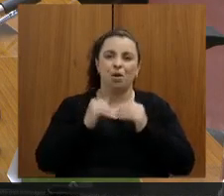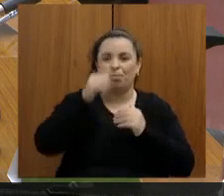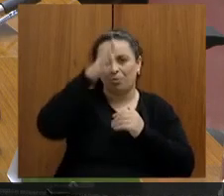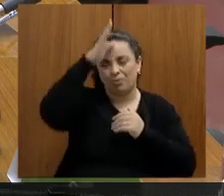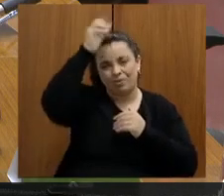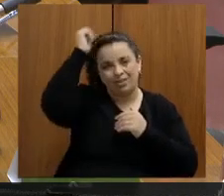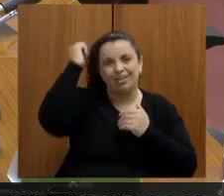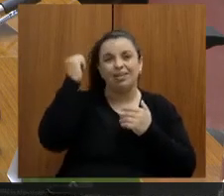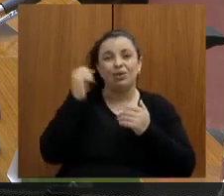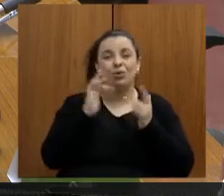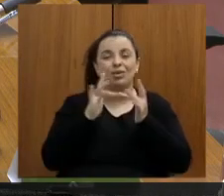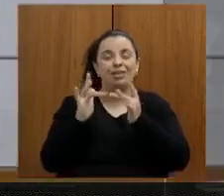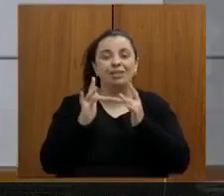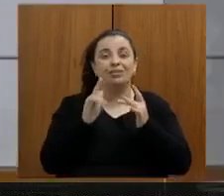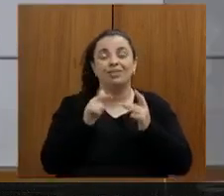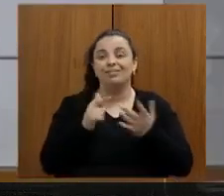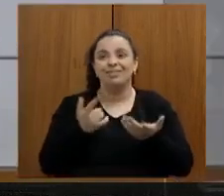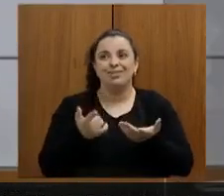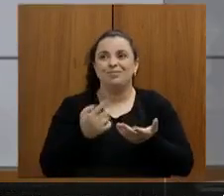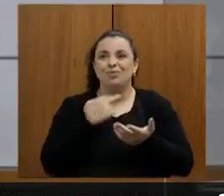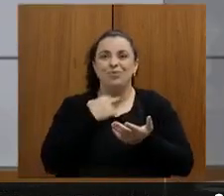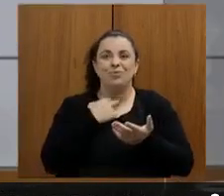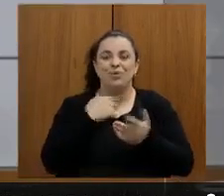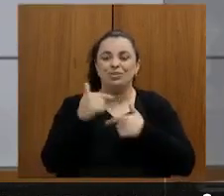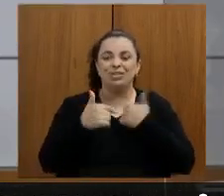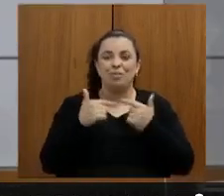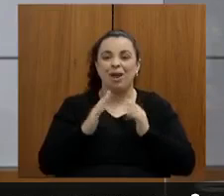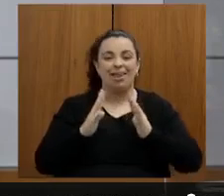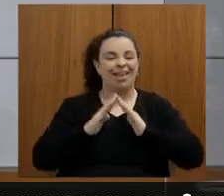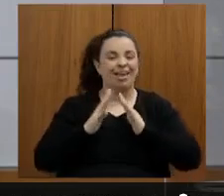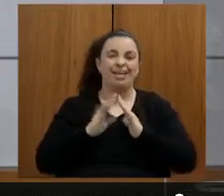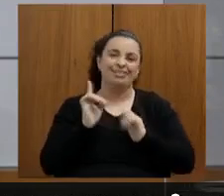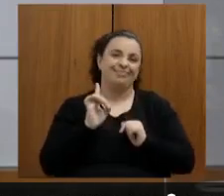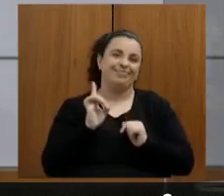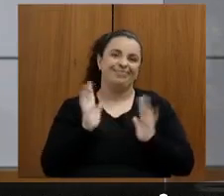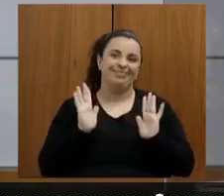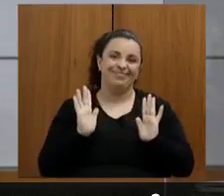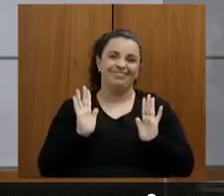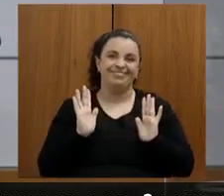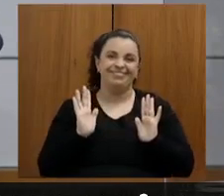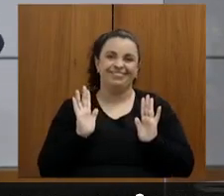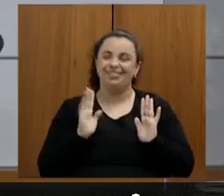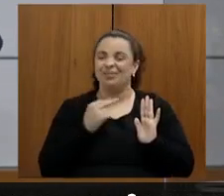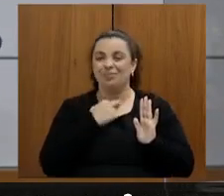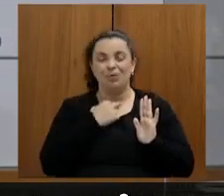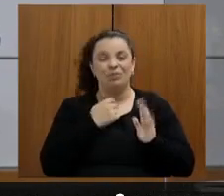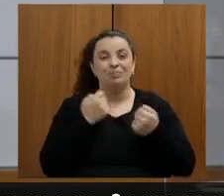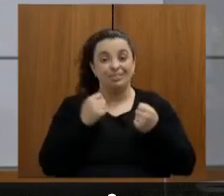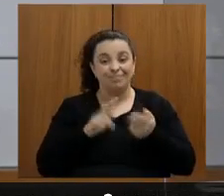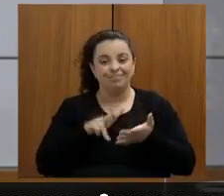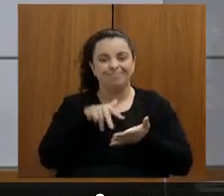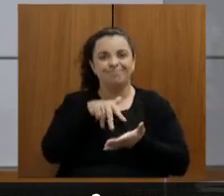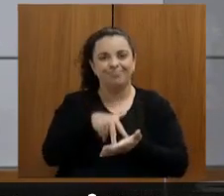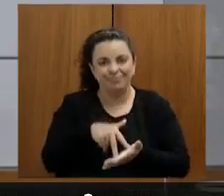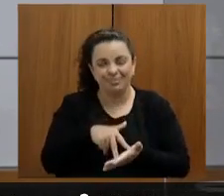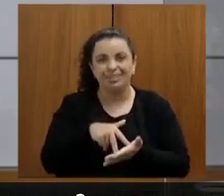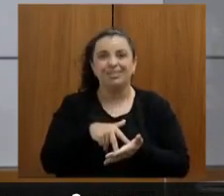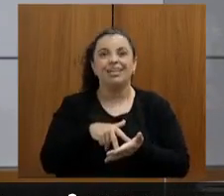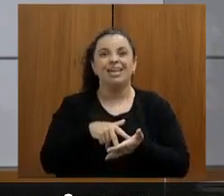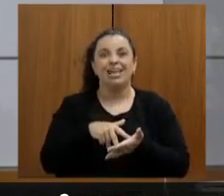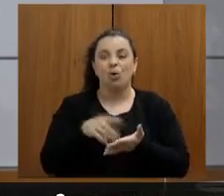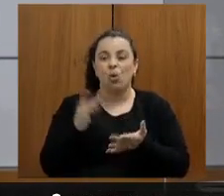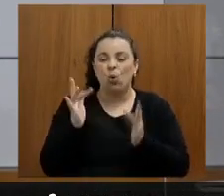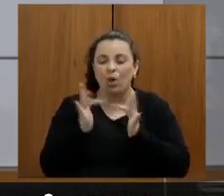do Home Office em eu mando aqui uma mensagem não é tem que colocar a mão tem que